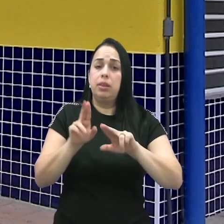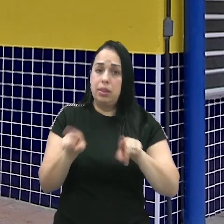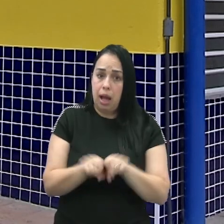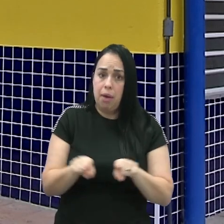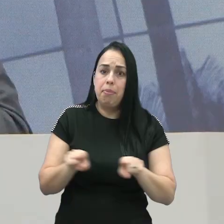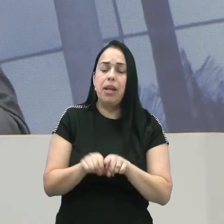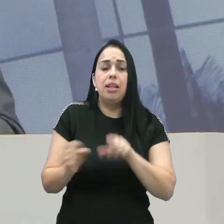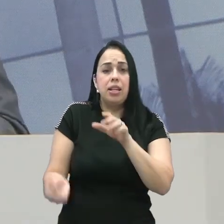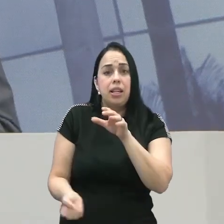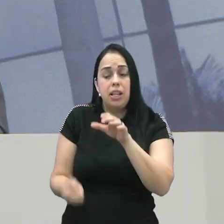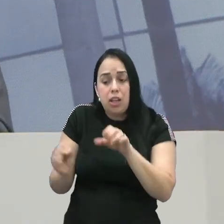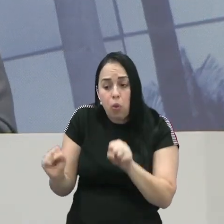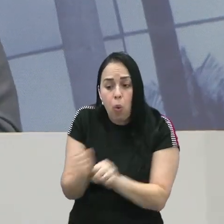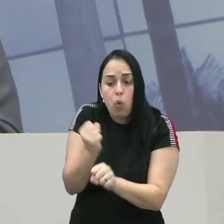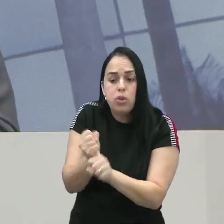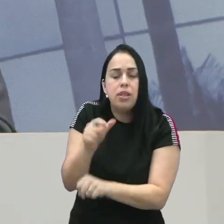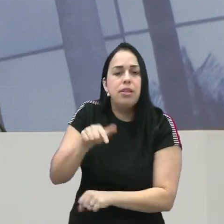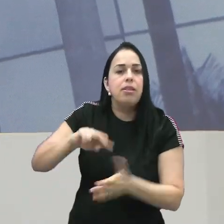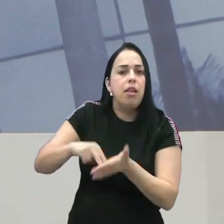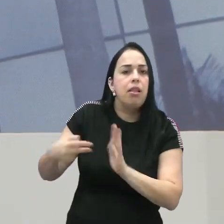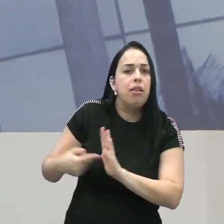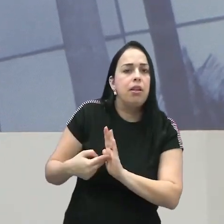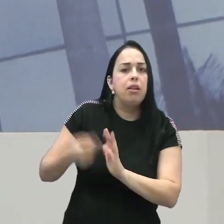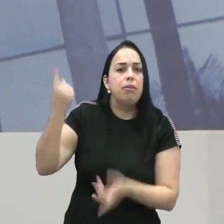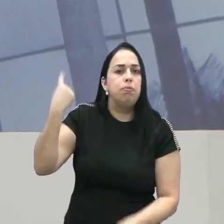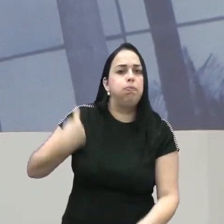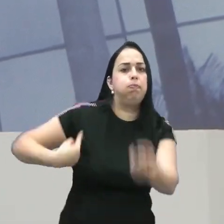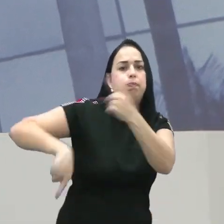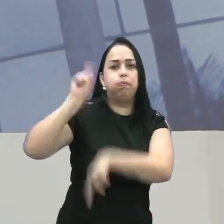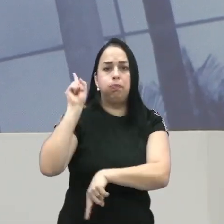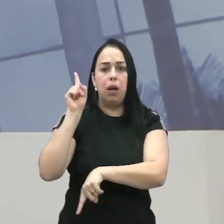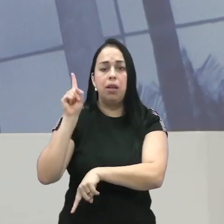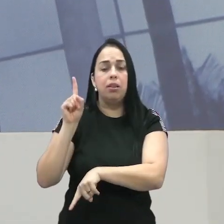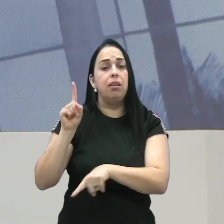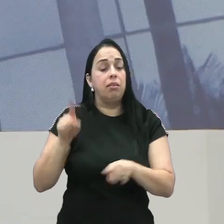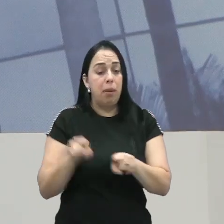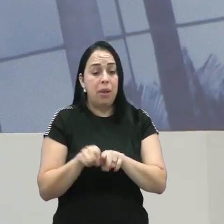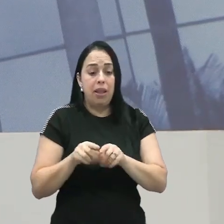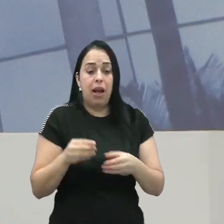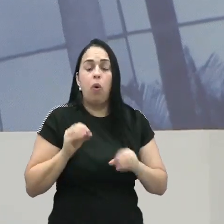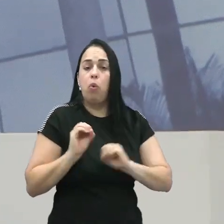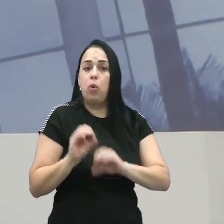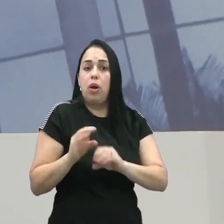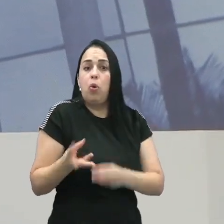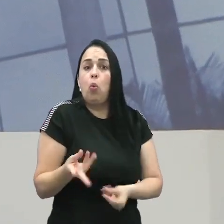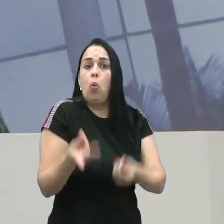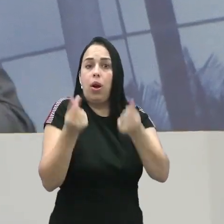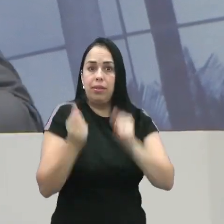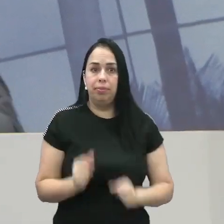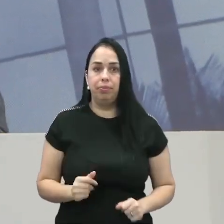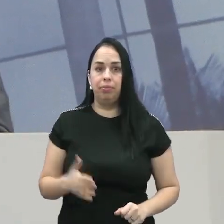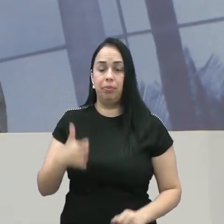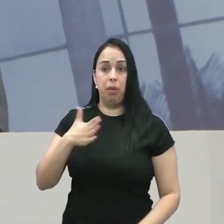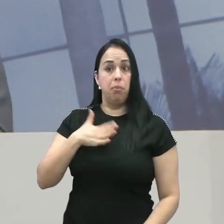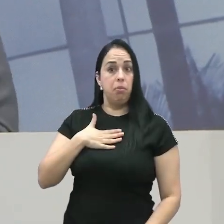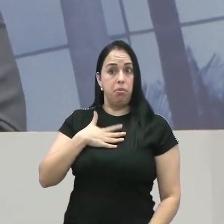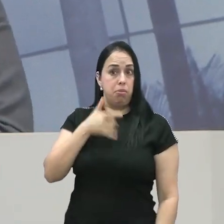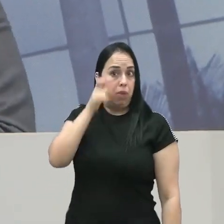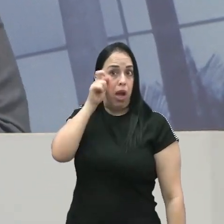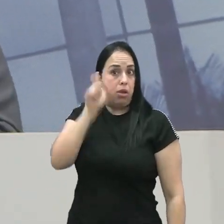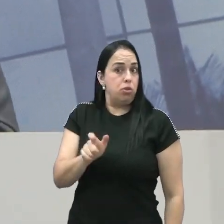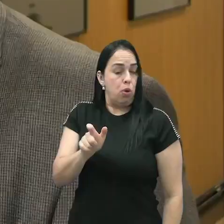na região. O parlamentar destaca que a criação do novo espaço representa um avanço importante na qualidade da educação